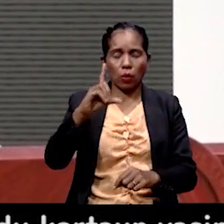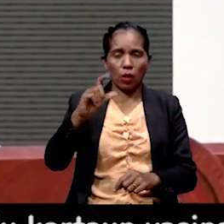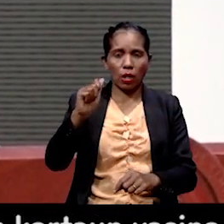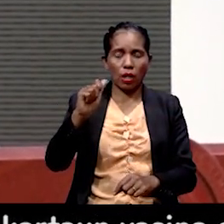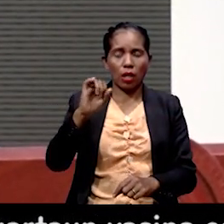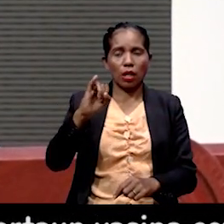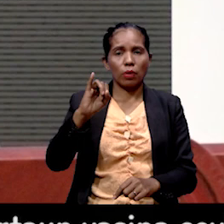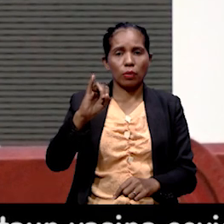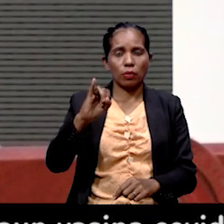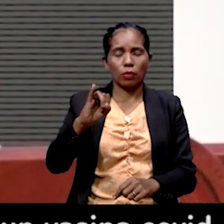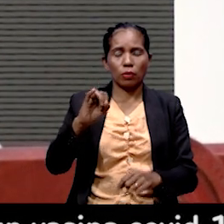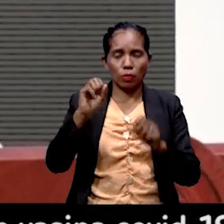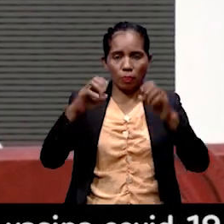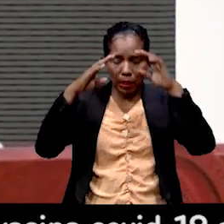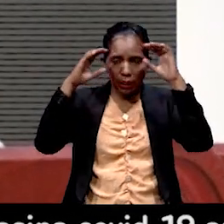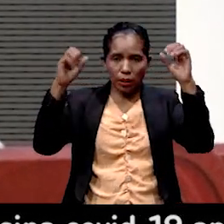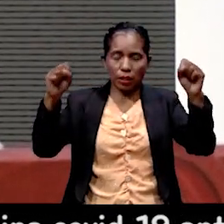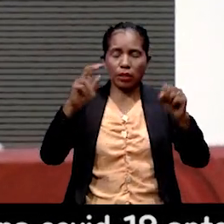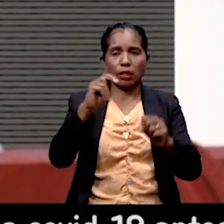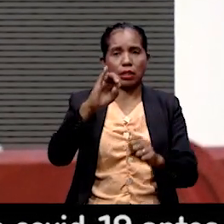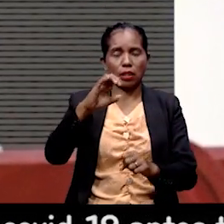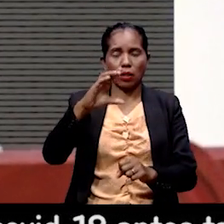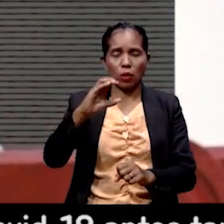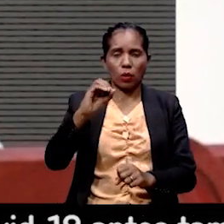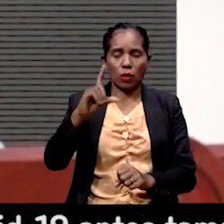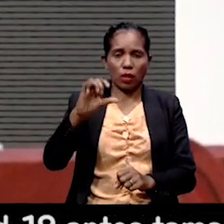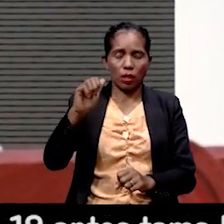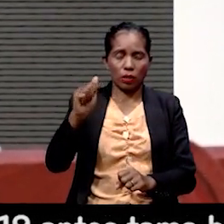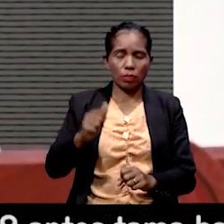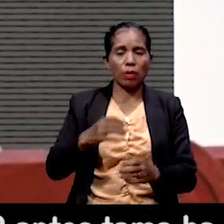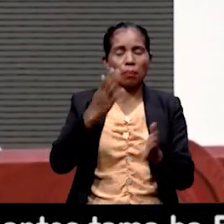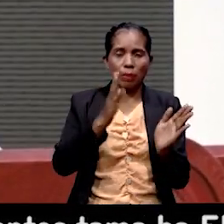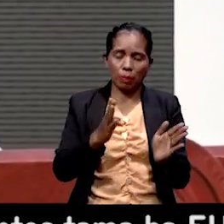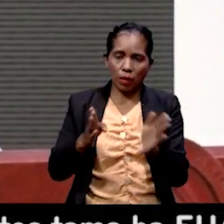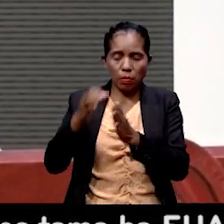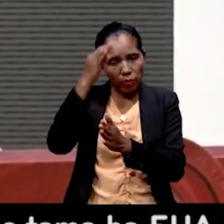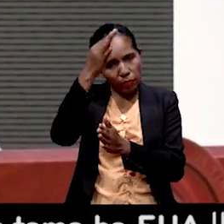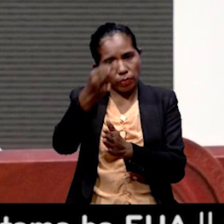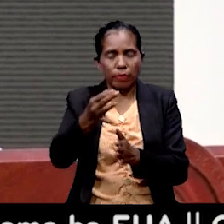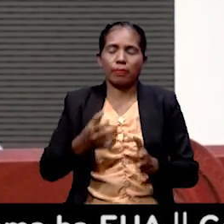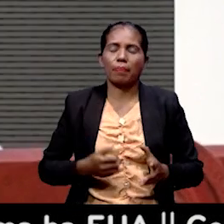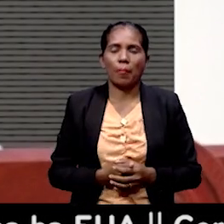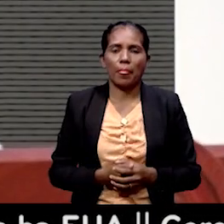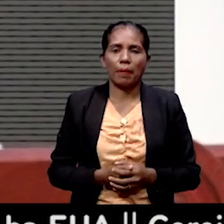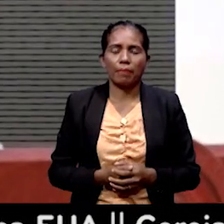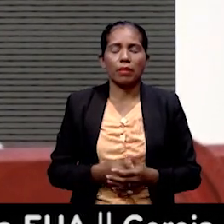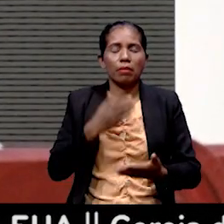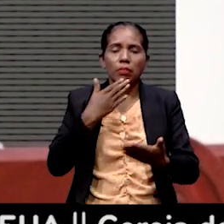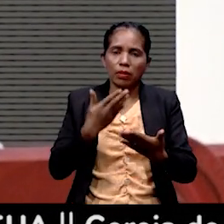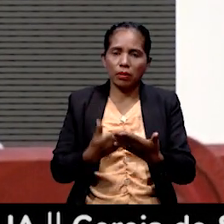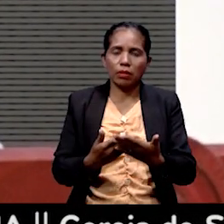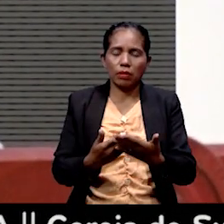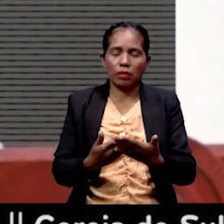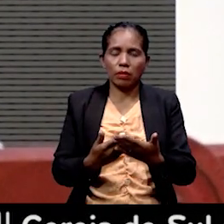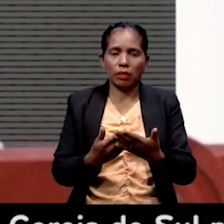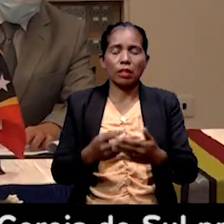eficiente e equipado para projetar o nosso futuro ainda mais promissor, sustentável e de